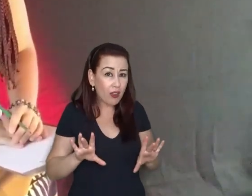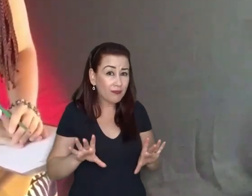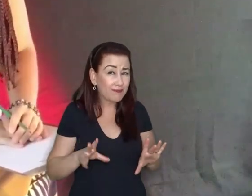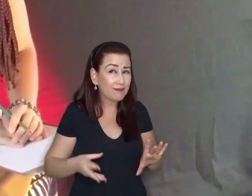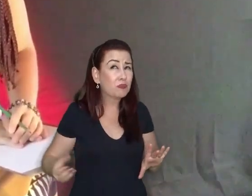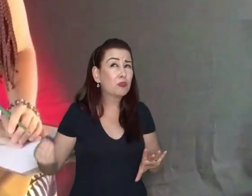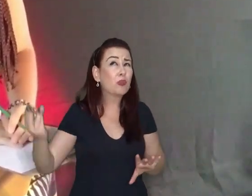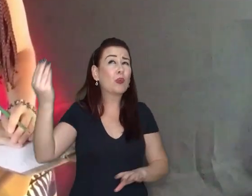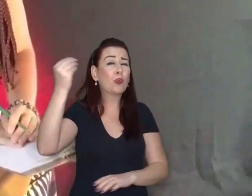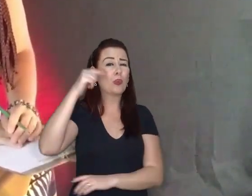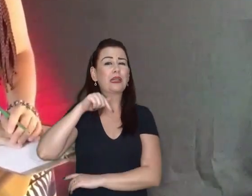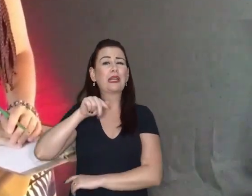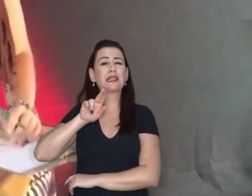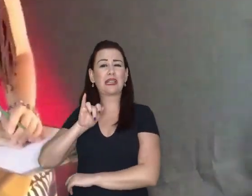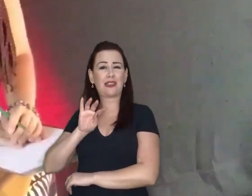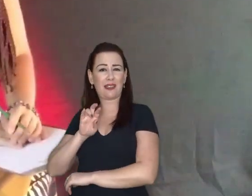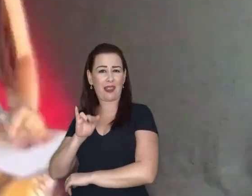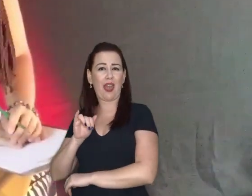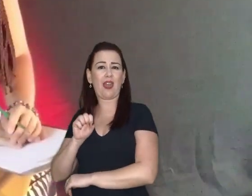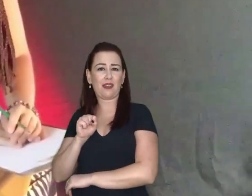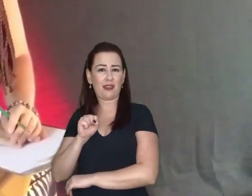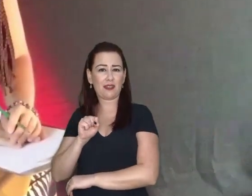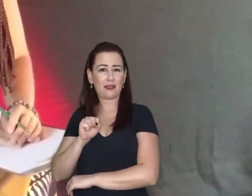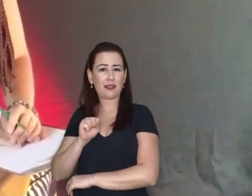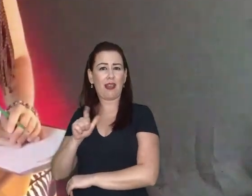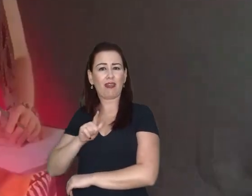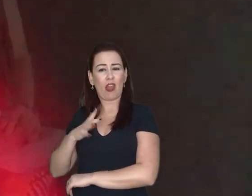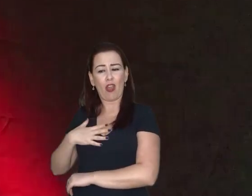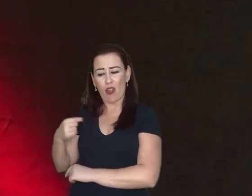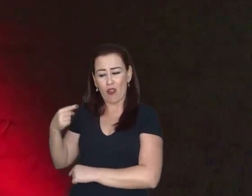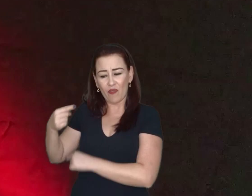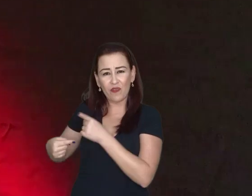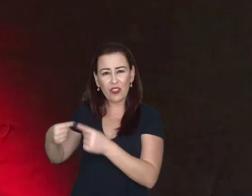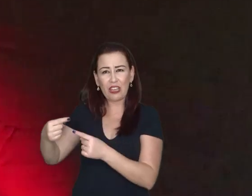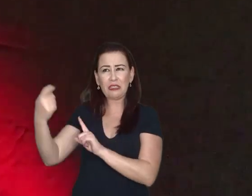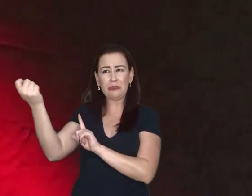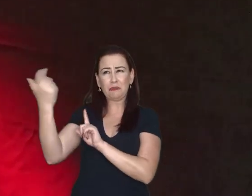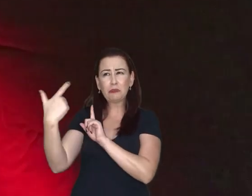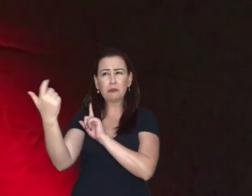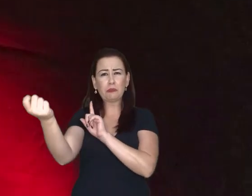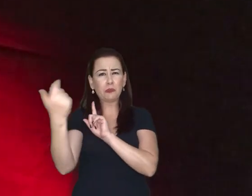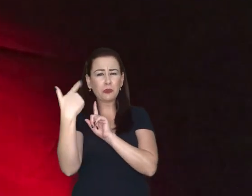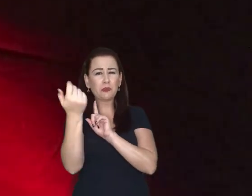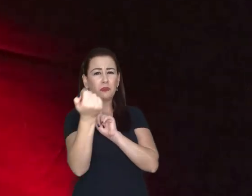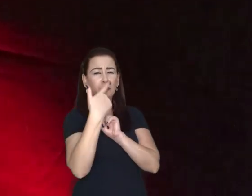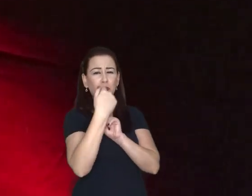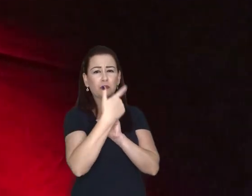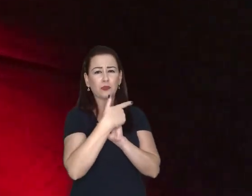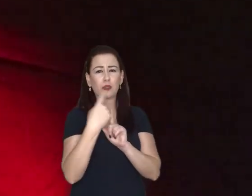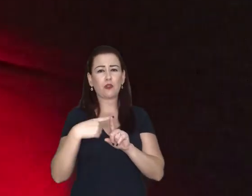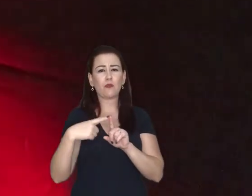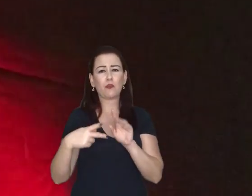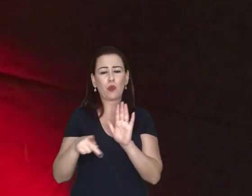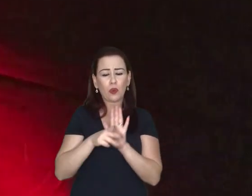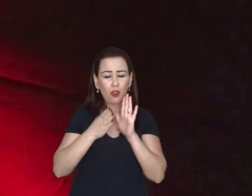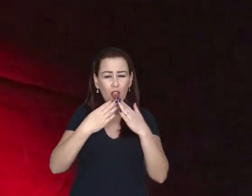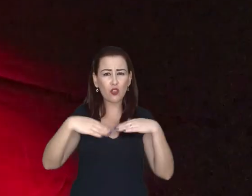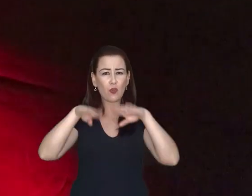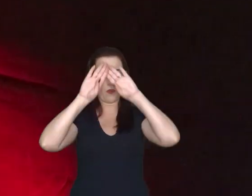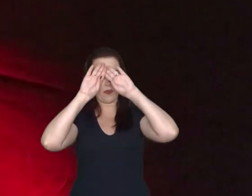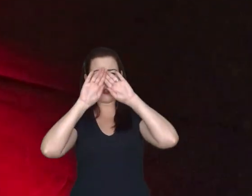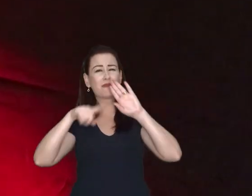Critérias mães e filhas de santo, perseguidas e apedrejadas, sem